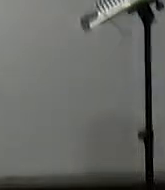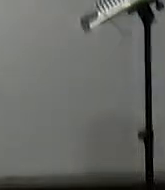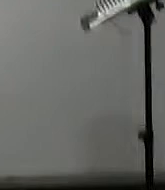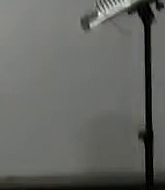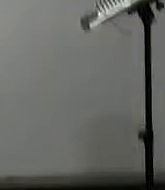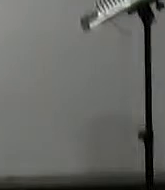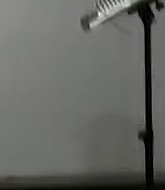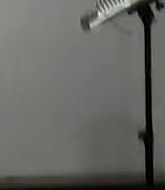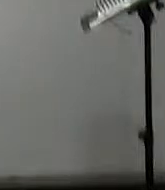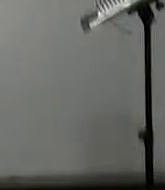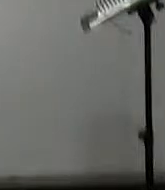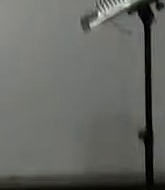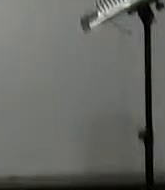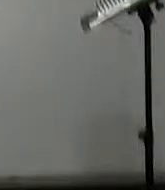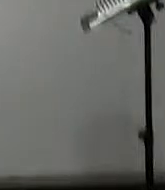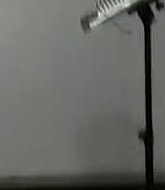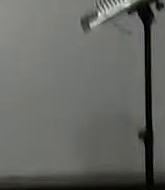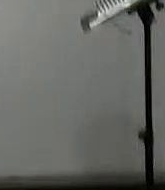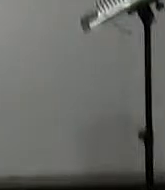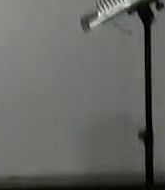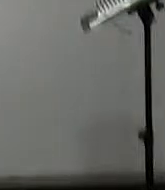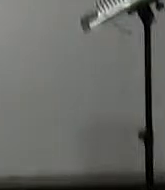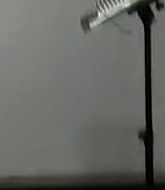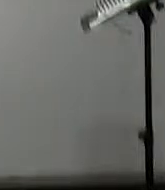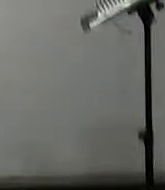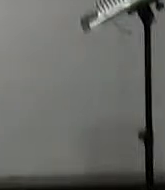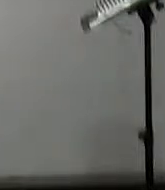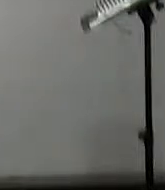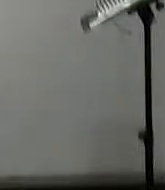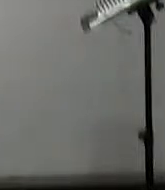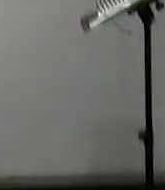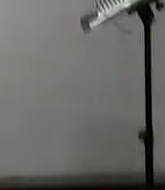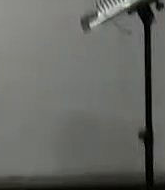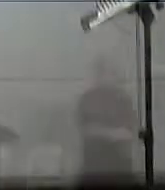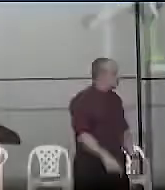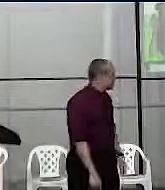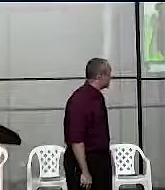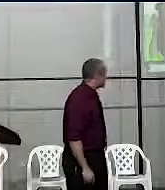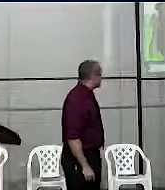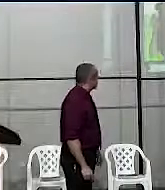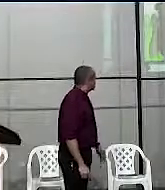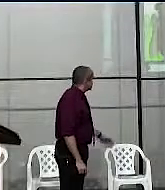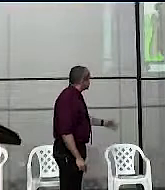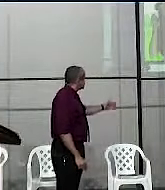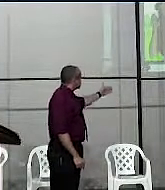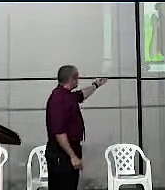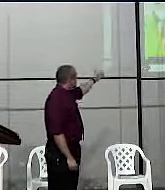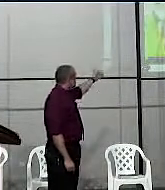E Adão e Eva quebraram a lei de Deus.